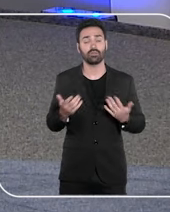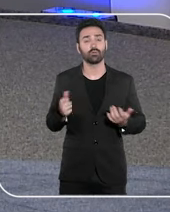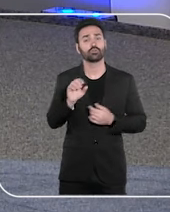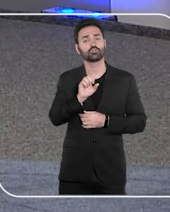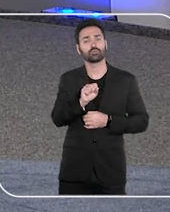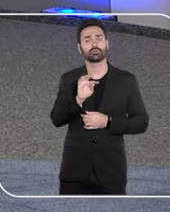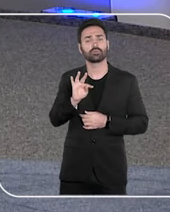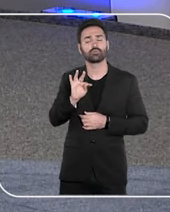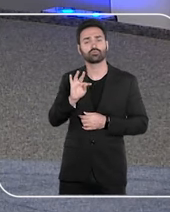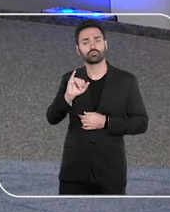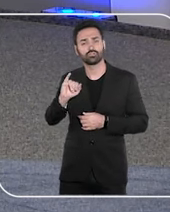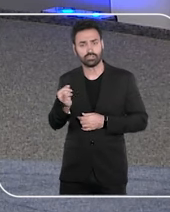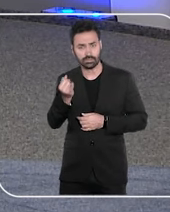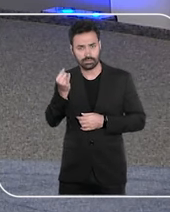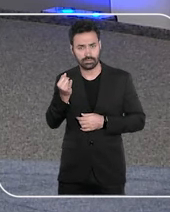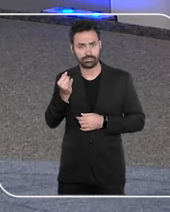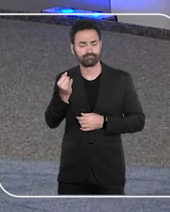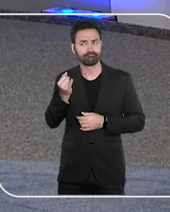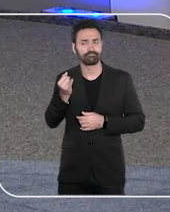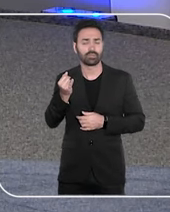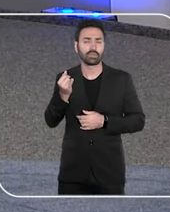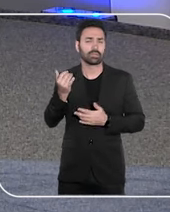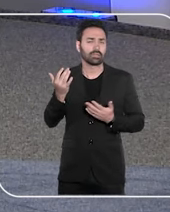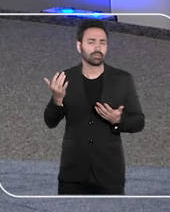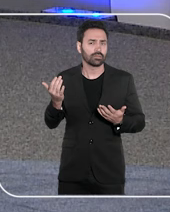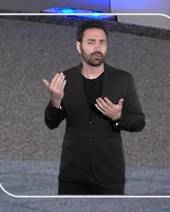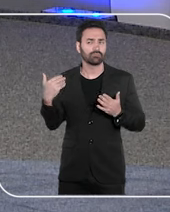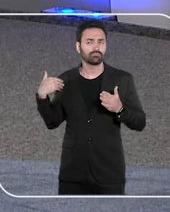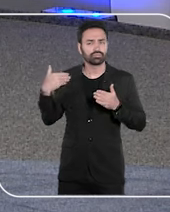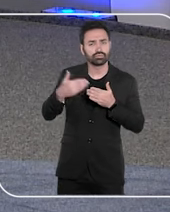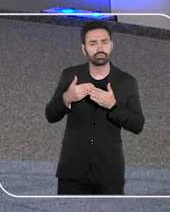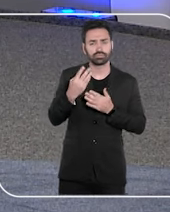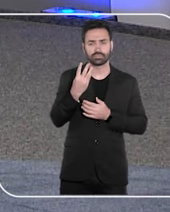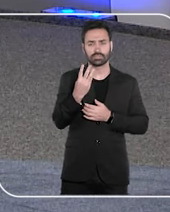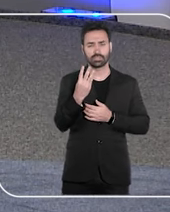pode dizer, nesses 35 anos, que o STJ